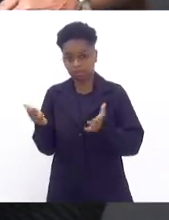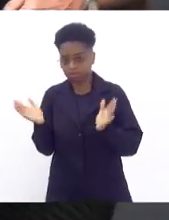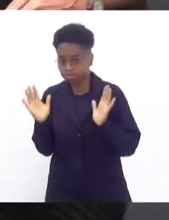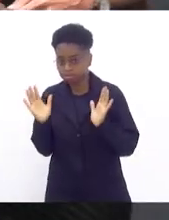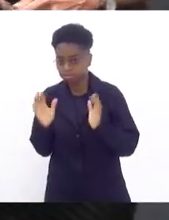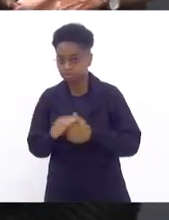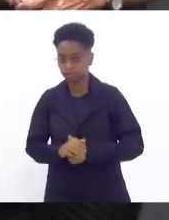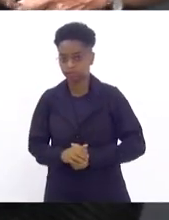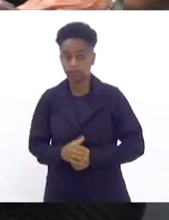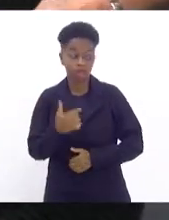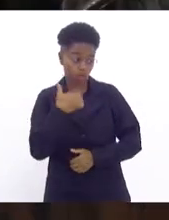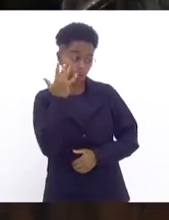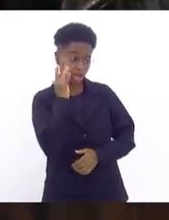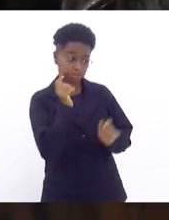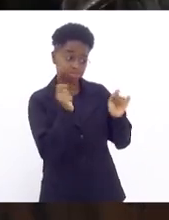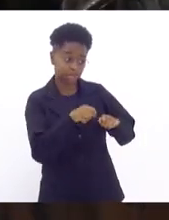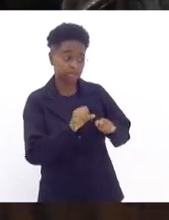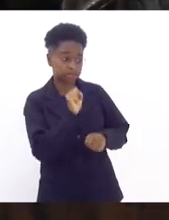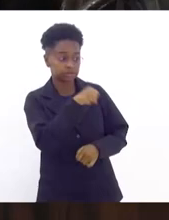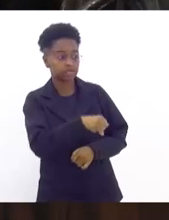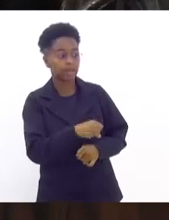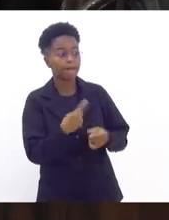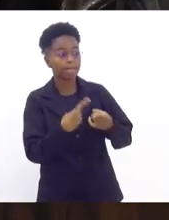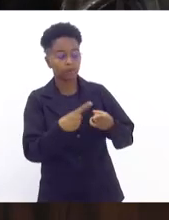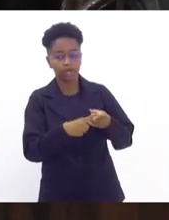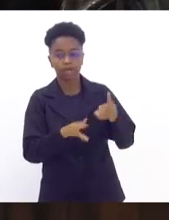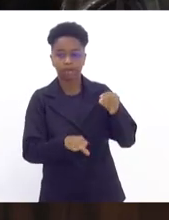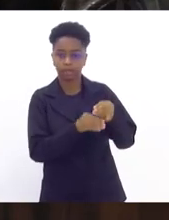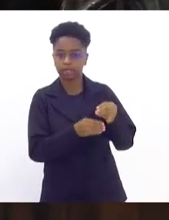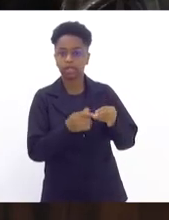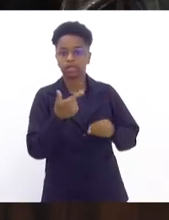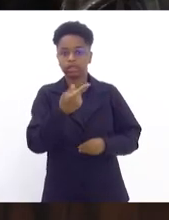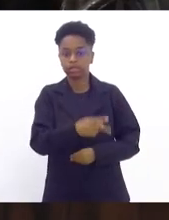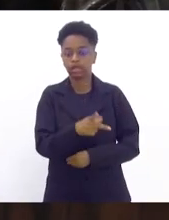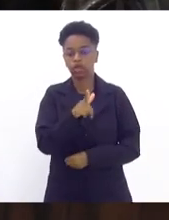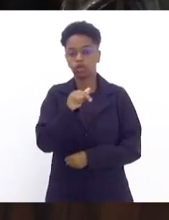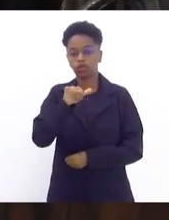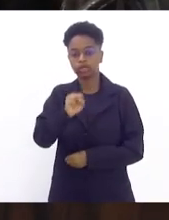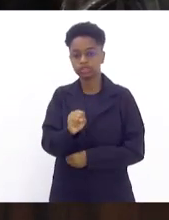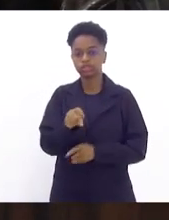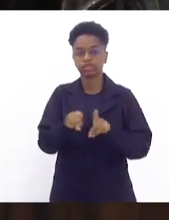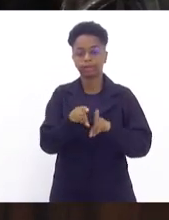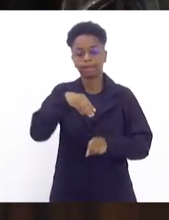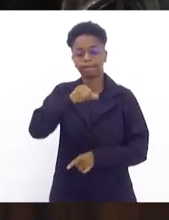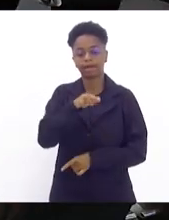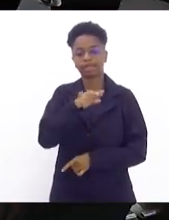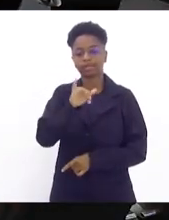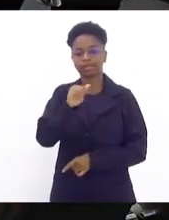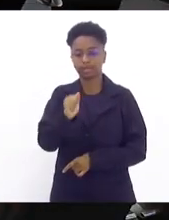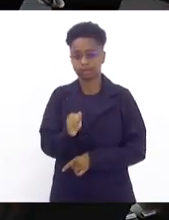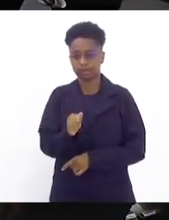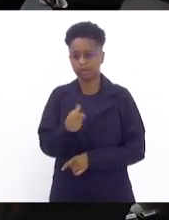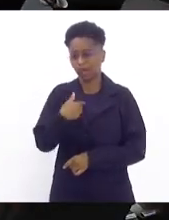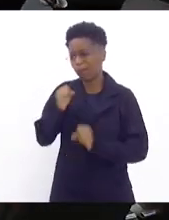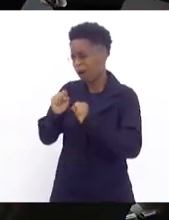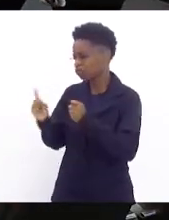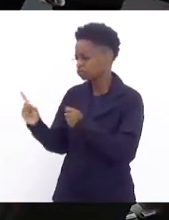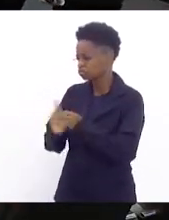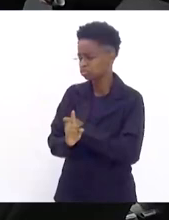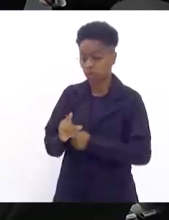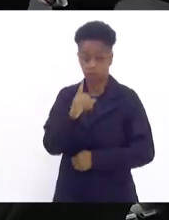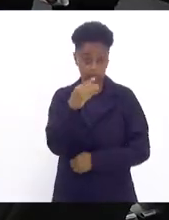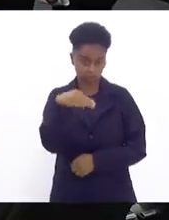Se isso fosse possível... Eu acho que isso é possível, porque as emendas do deputado Luiz Paulo e da deputada Marta Rocha. Questão de ordem. Presidente. E mais, só um